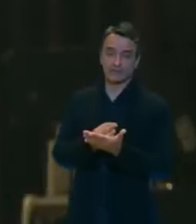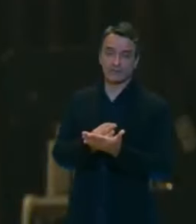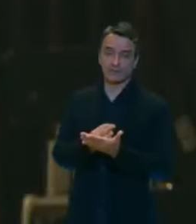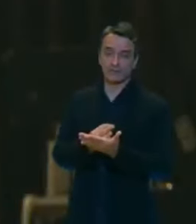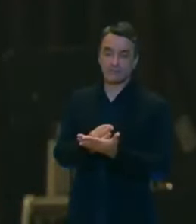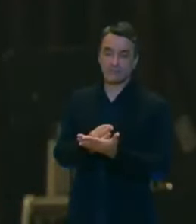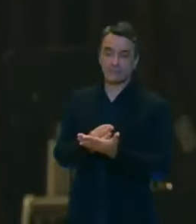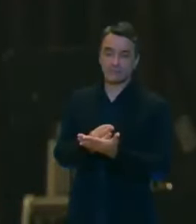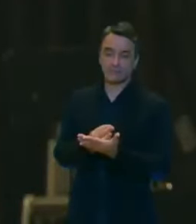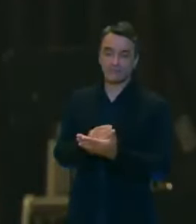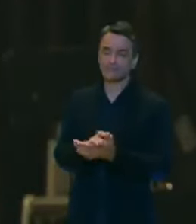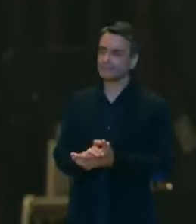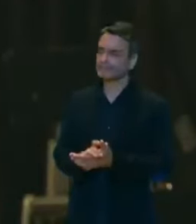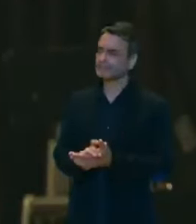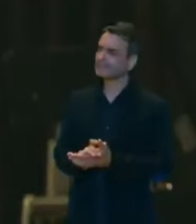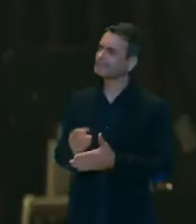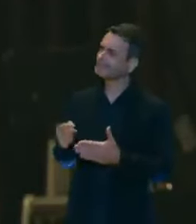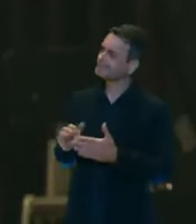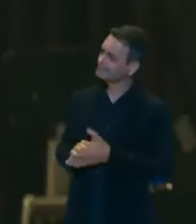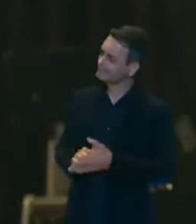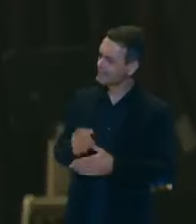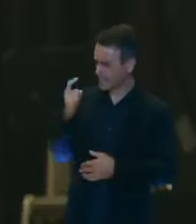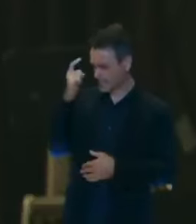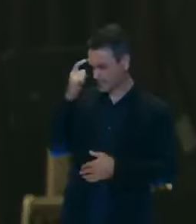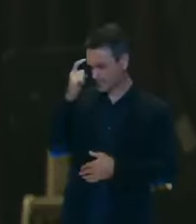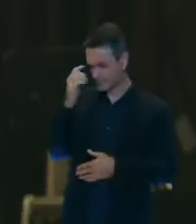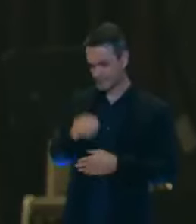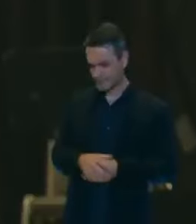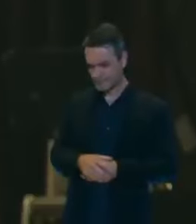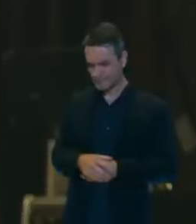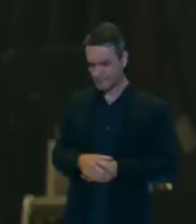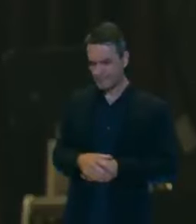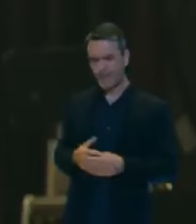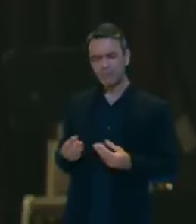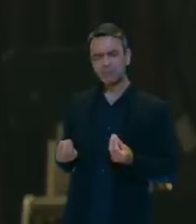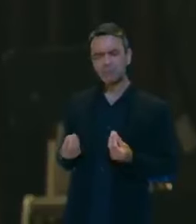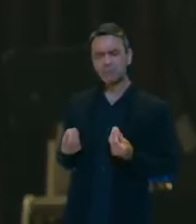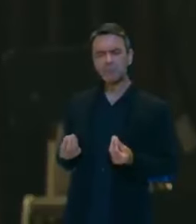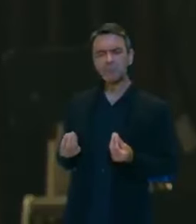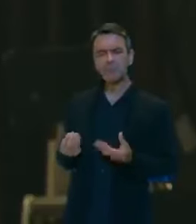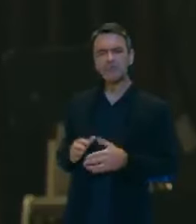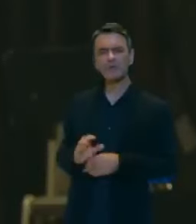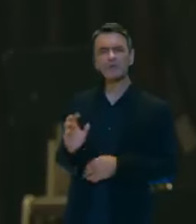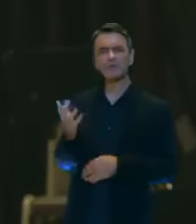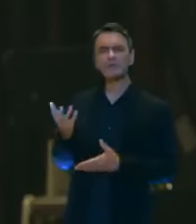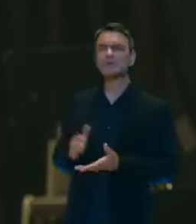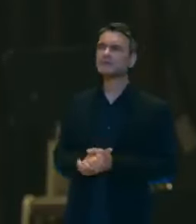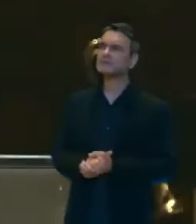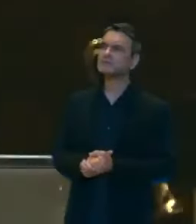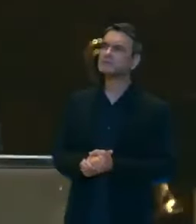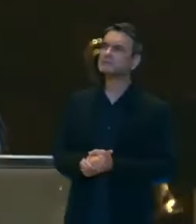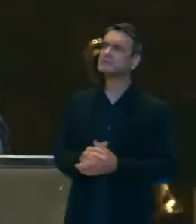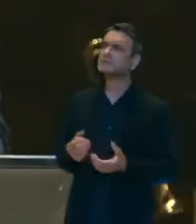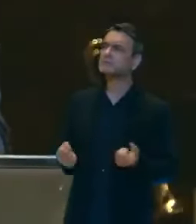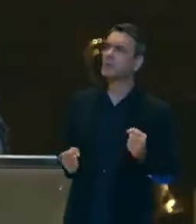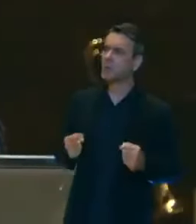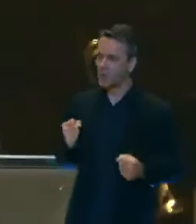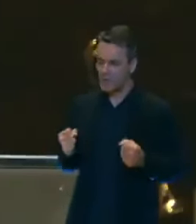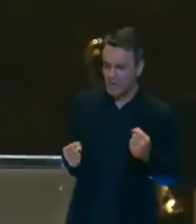lendo. E eu fiquei me perguntando: mas como que isso é possível? Correr e não se cansar,